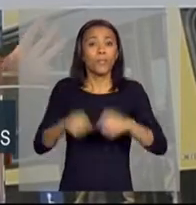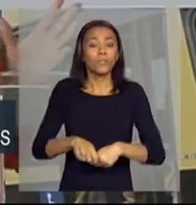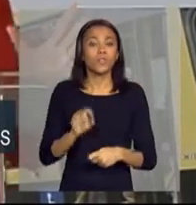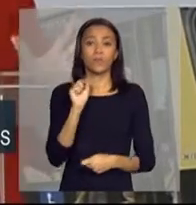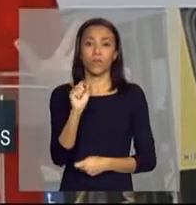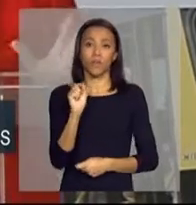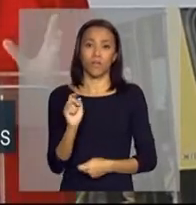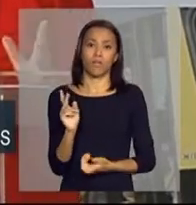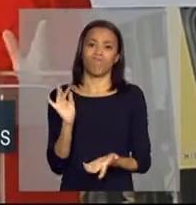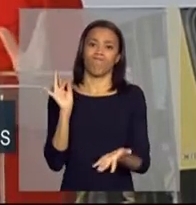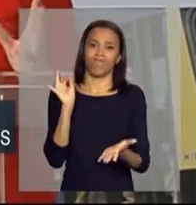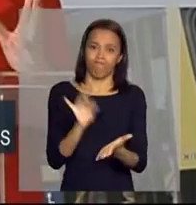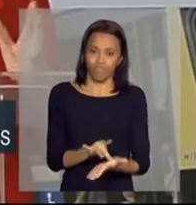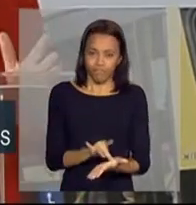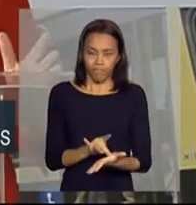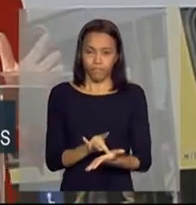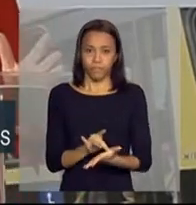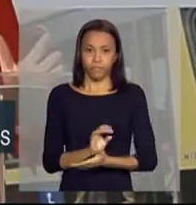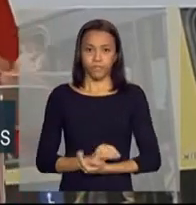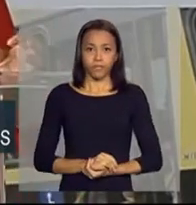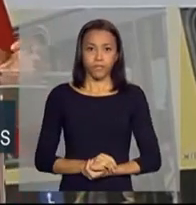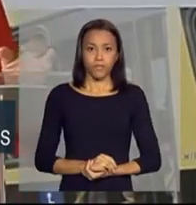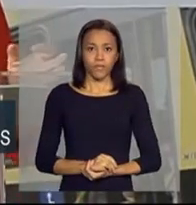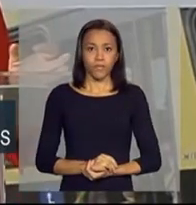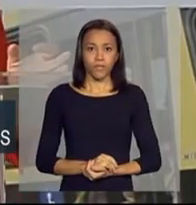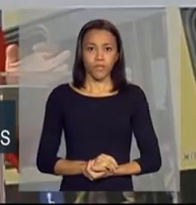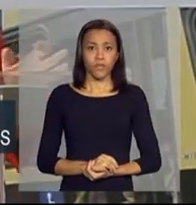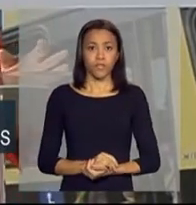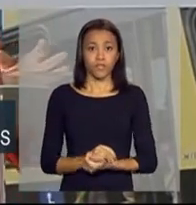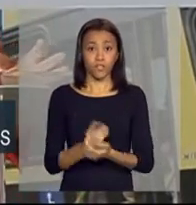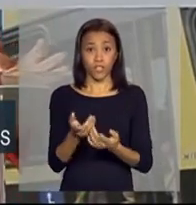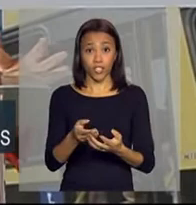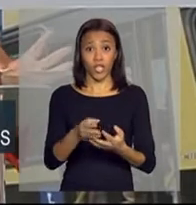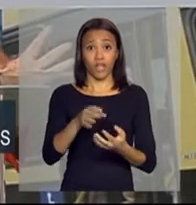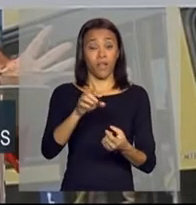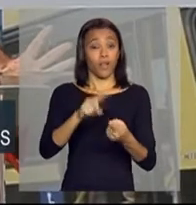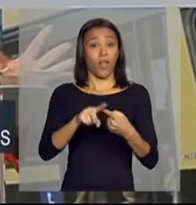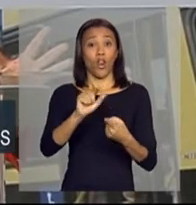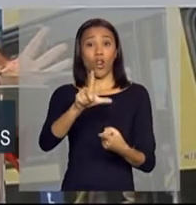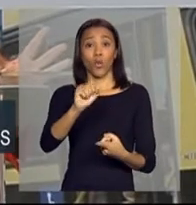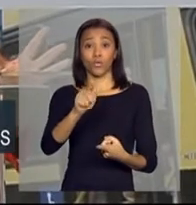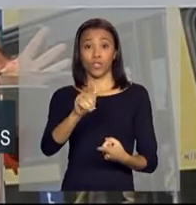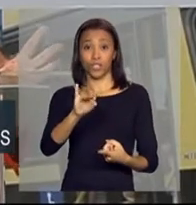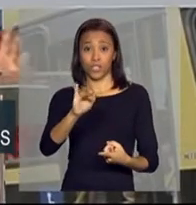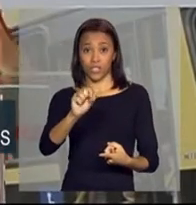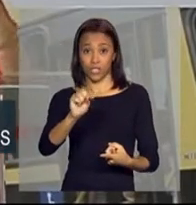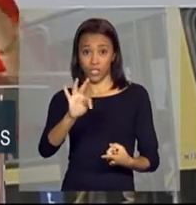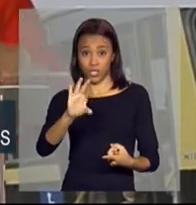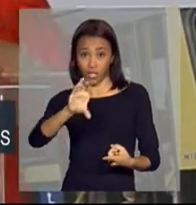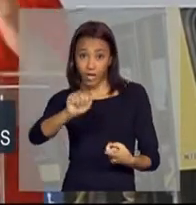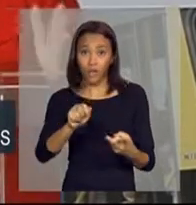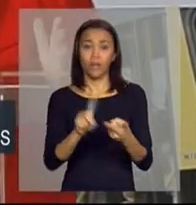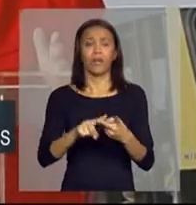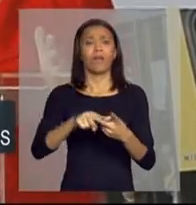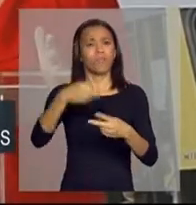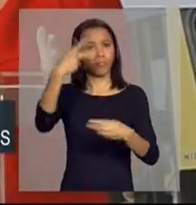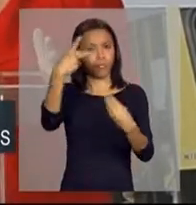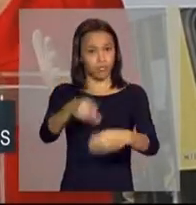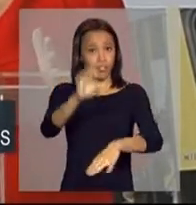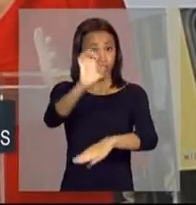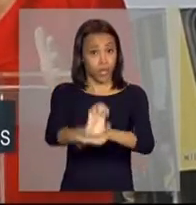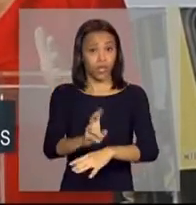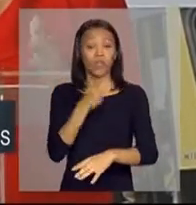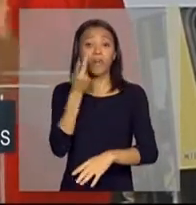fato, condições de infraestrutura logística adequadas aqui para o Estado. Eu estou citando só a